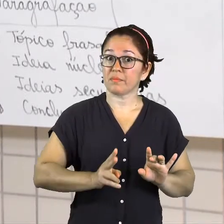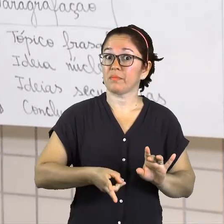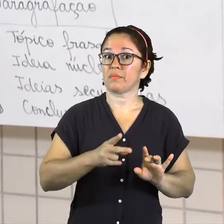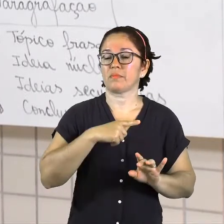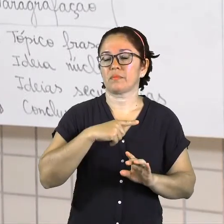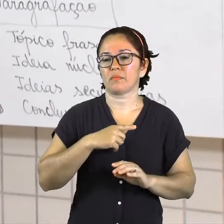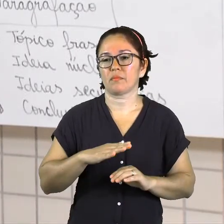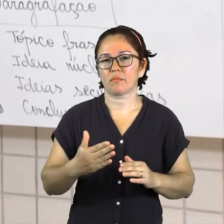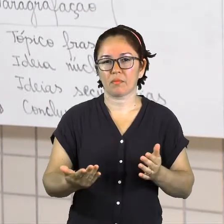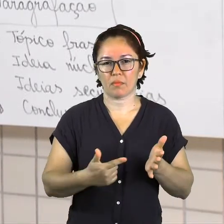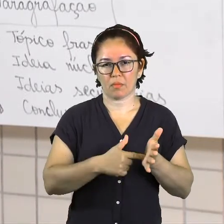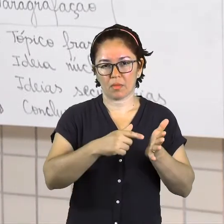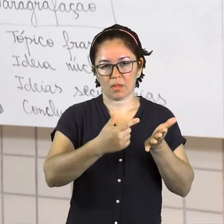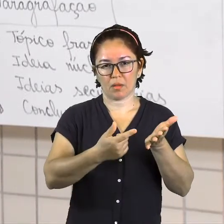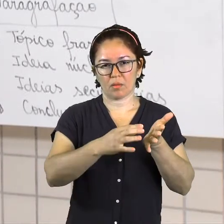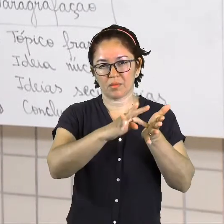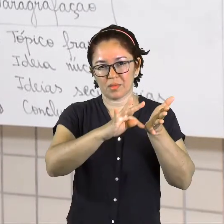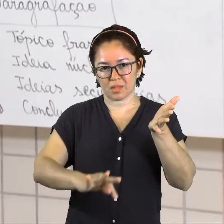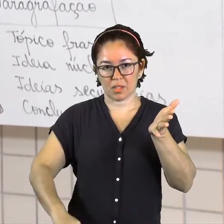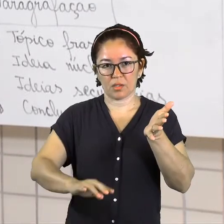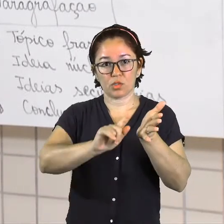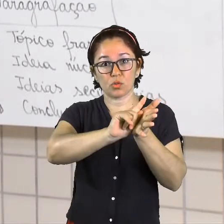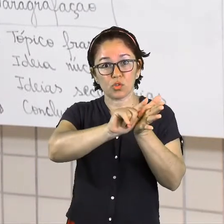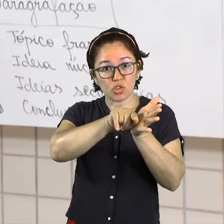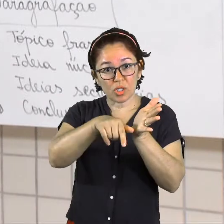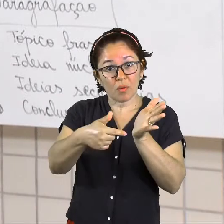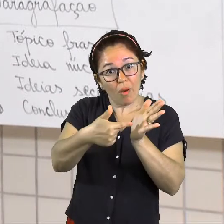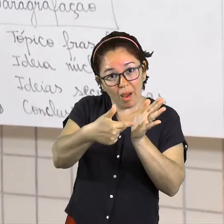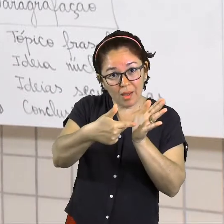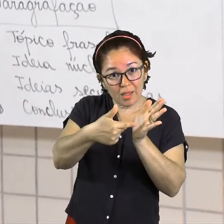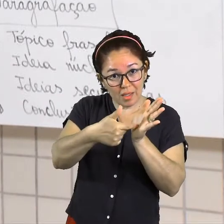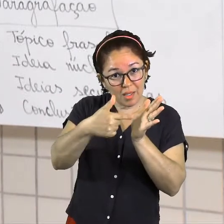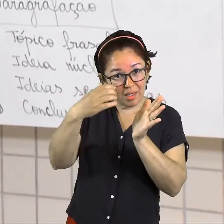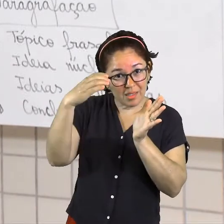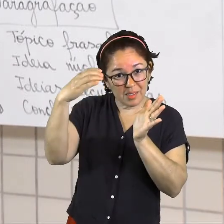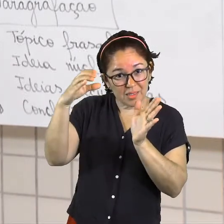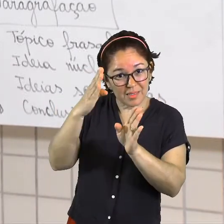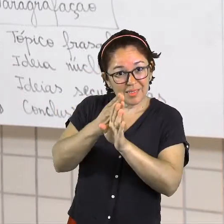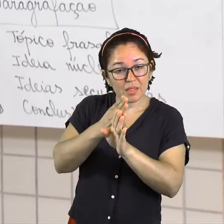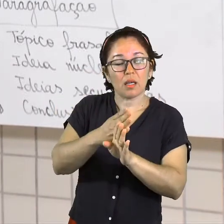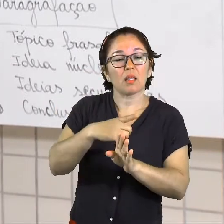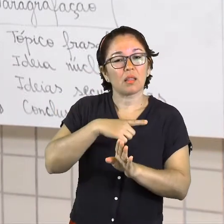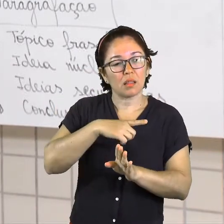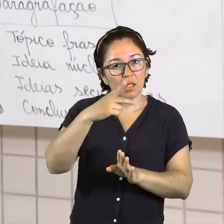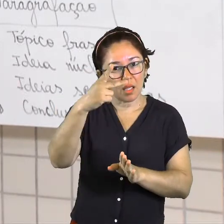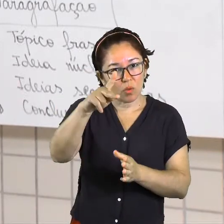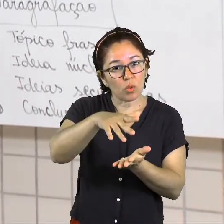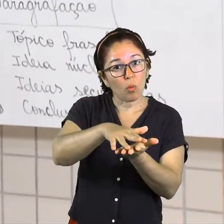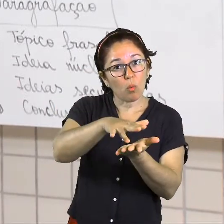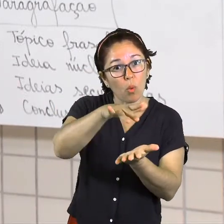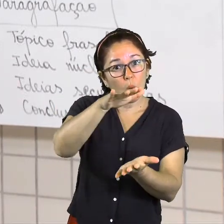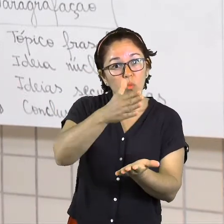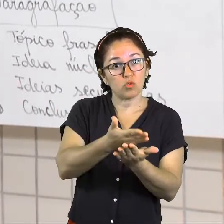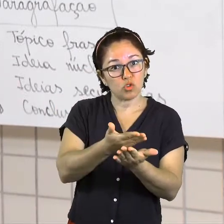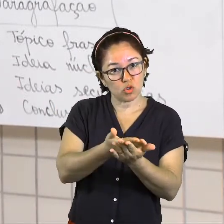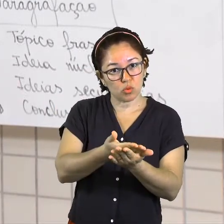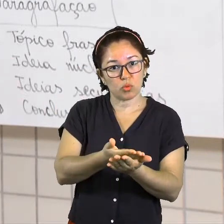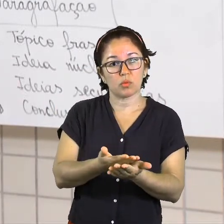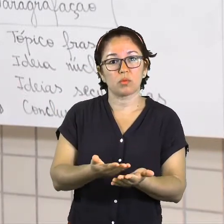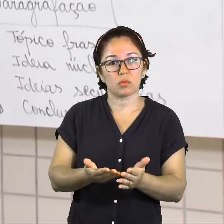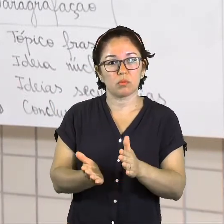textual está lá no bloco de estudo de vocês vão ter um gênero específico que fala sobre isso, que é até um